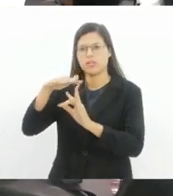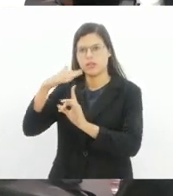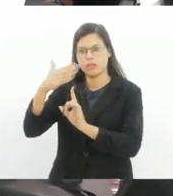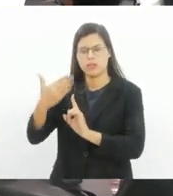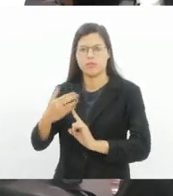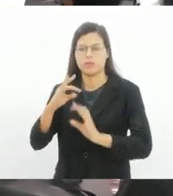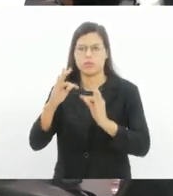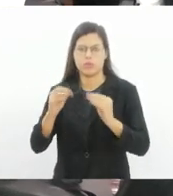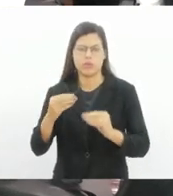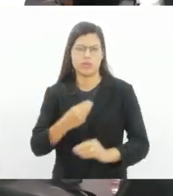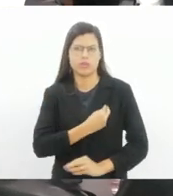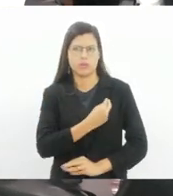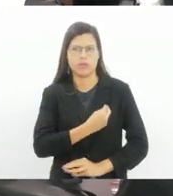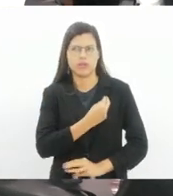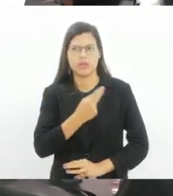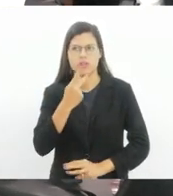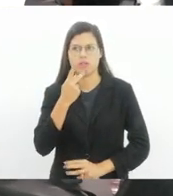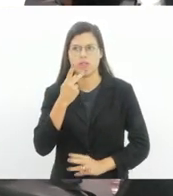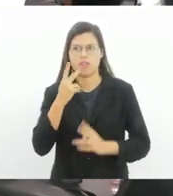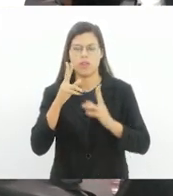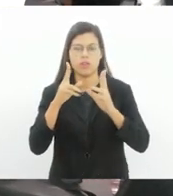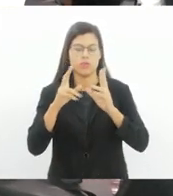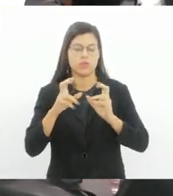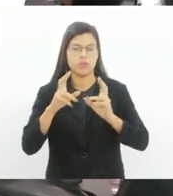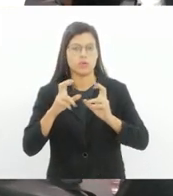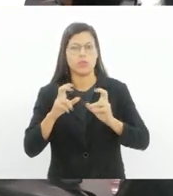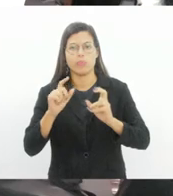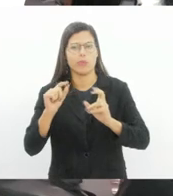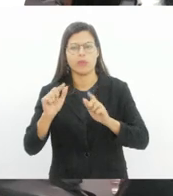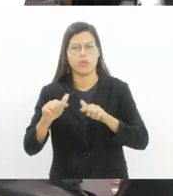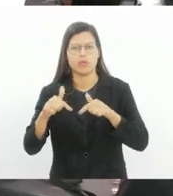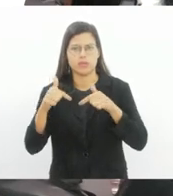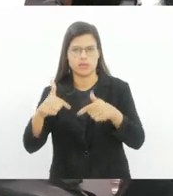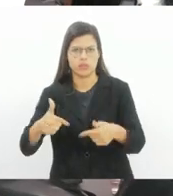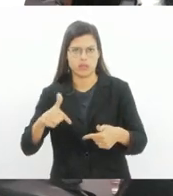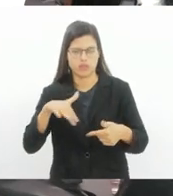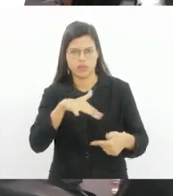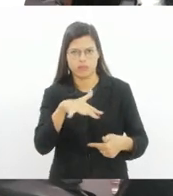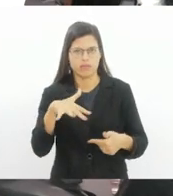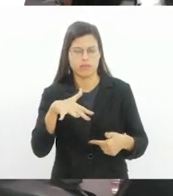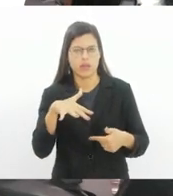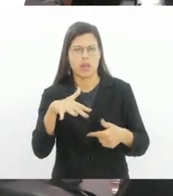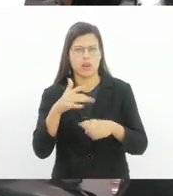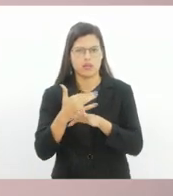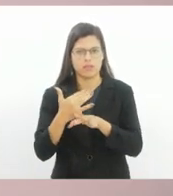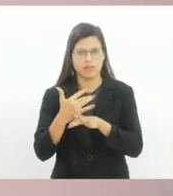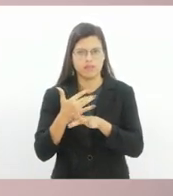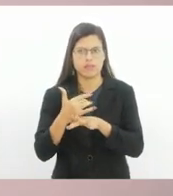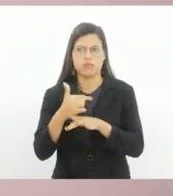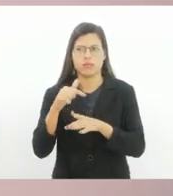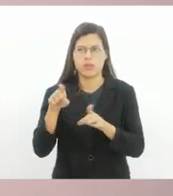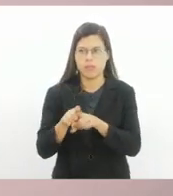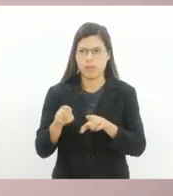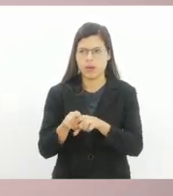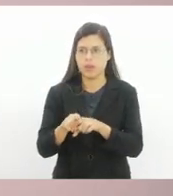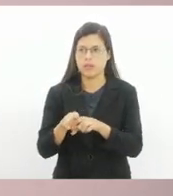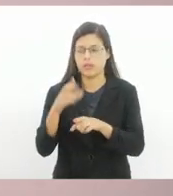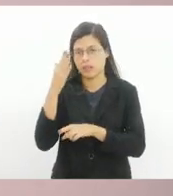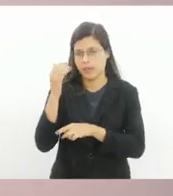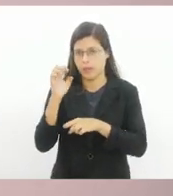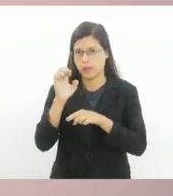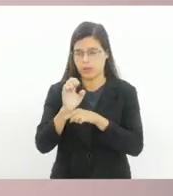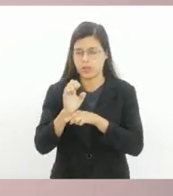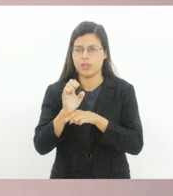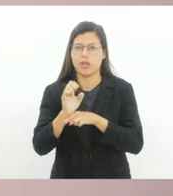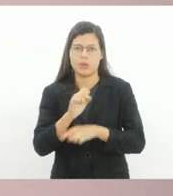falar um pouquinho do que tem sido a nossa atuação aqui no âmbito municipal, né? Dentro do estado do Rio de Janeiro, a gente sabe como o